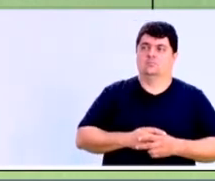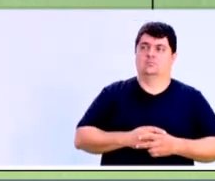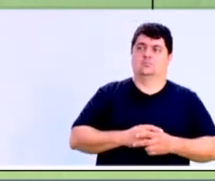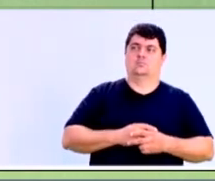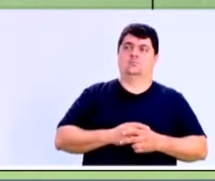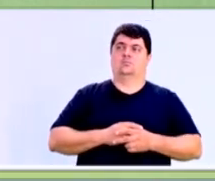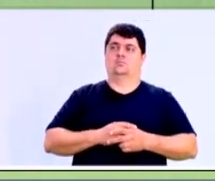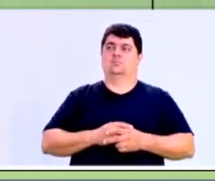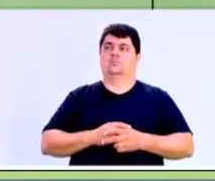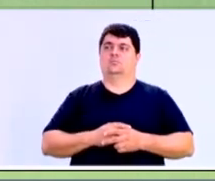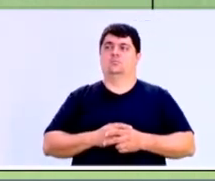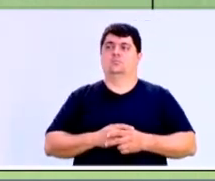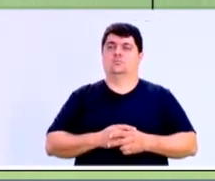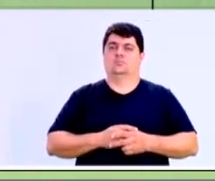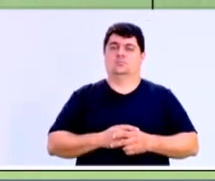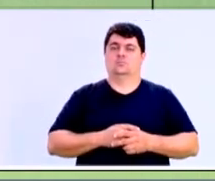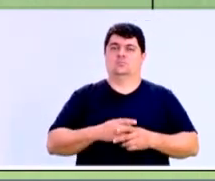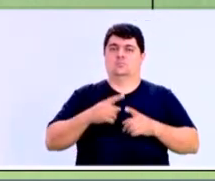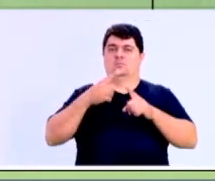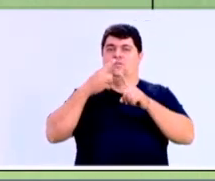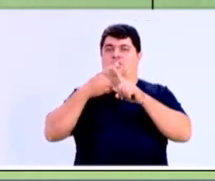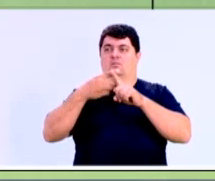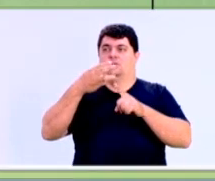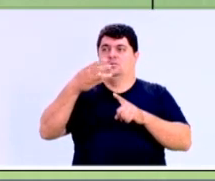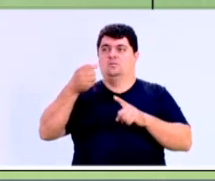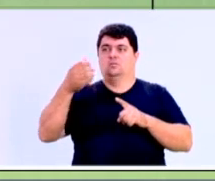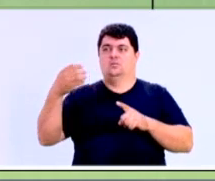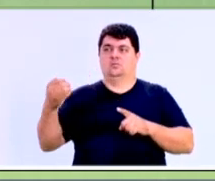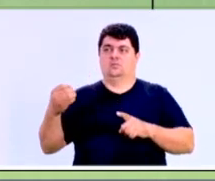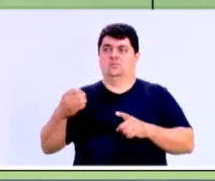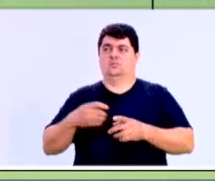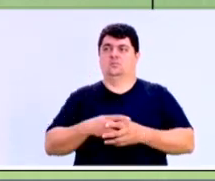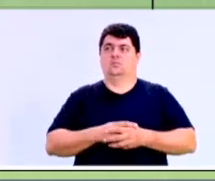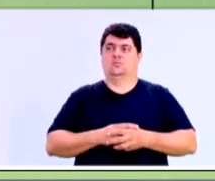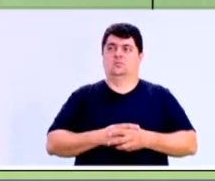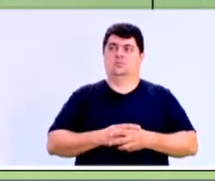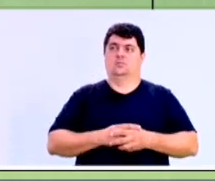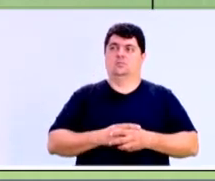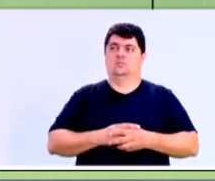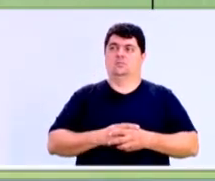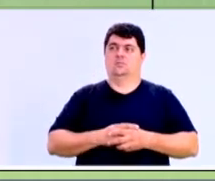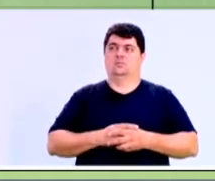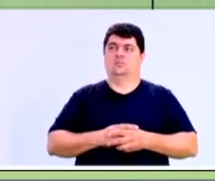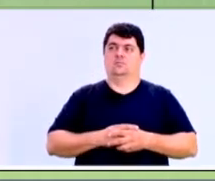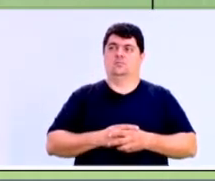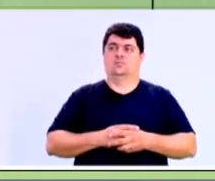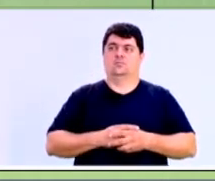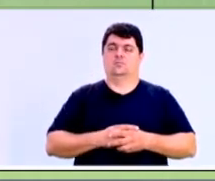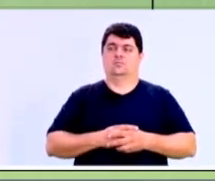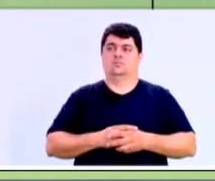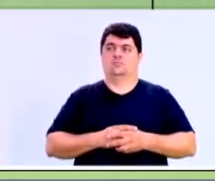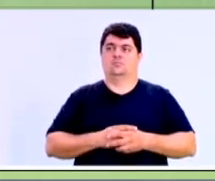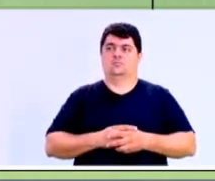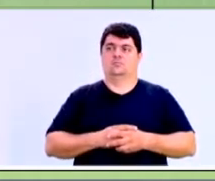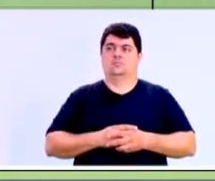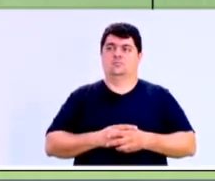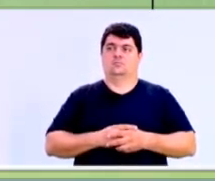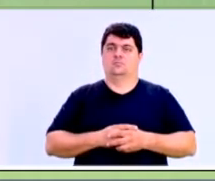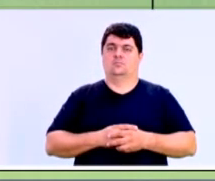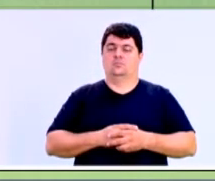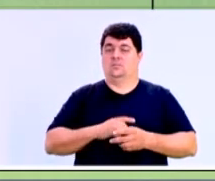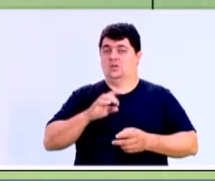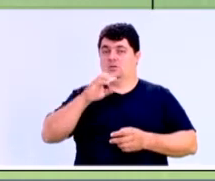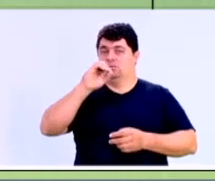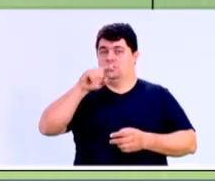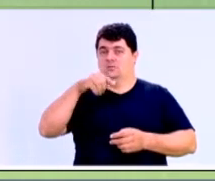0,099 vezes 360, né? Ok, tem mais número aqui, professora? Não. Não. Tá. Então quando eu pego